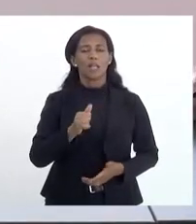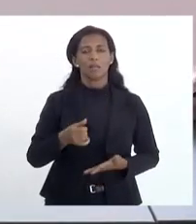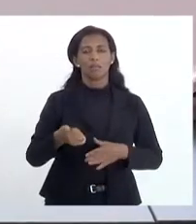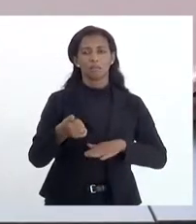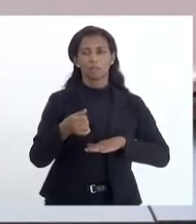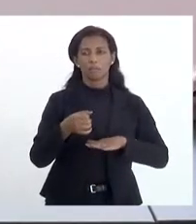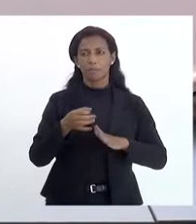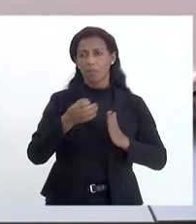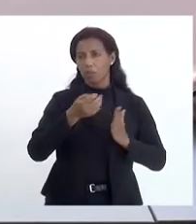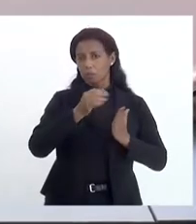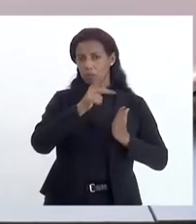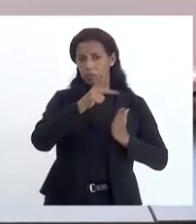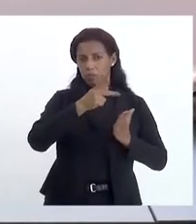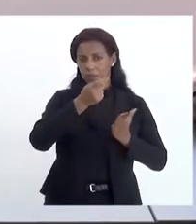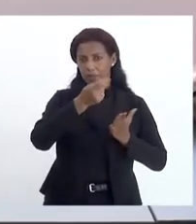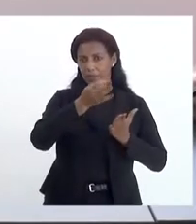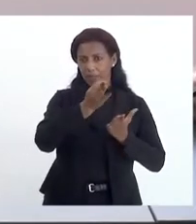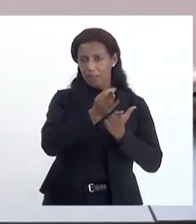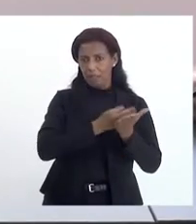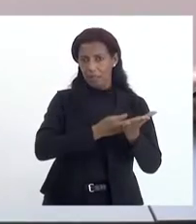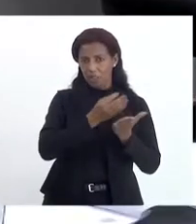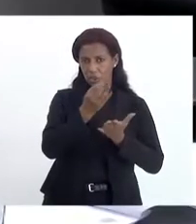Senhor presidente, eu voto pela